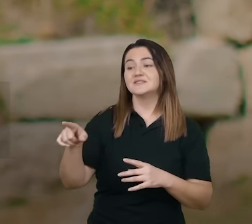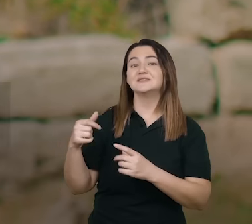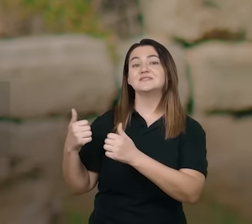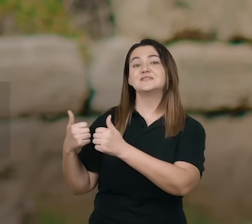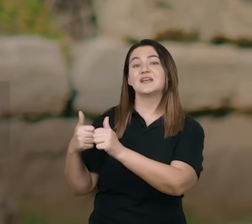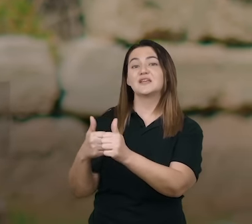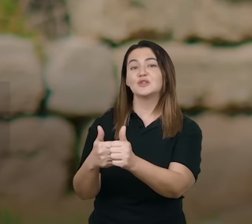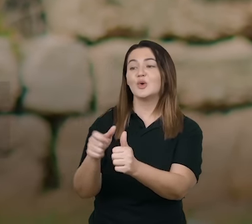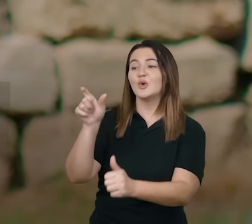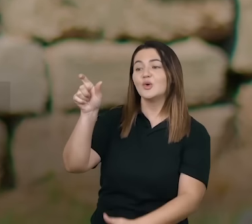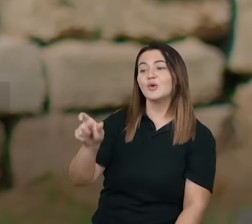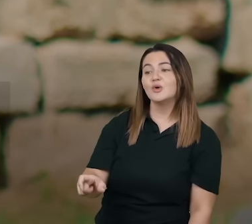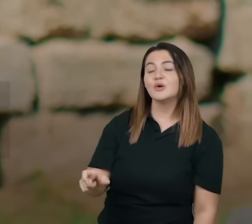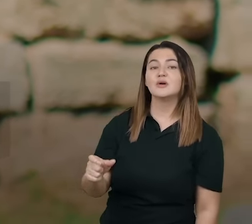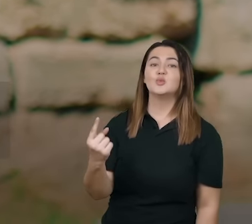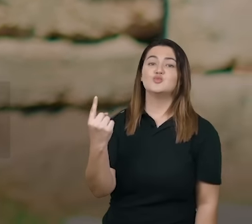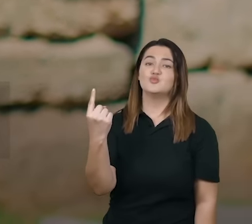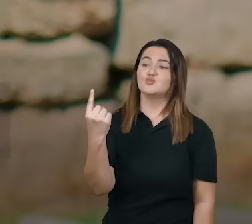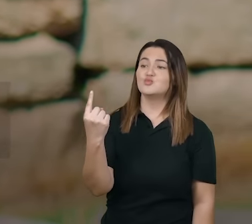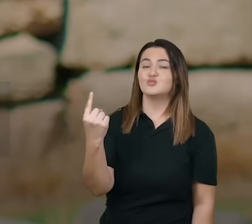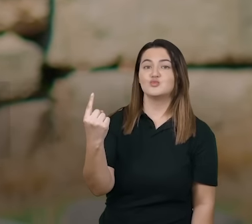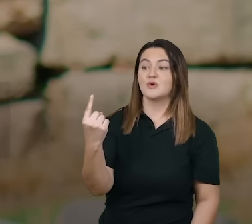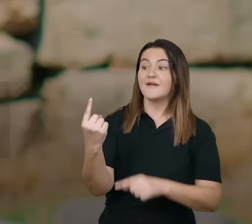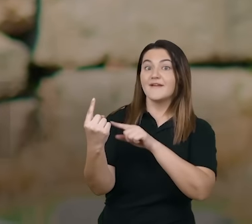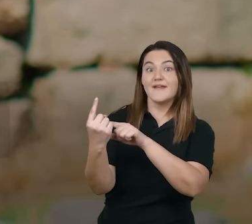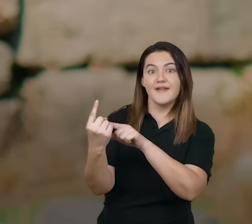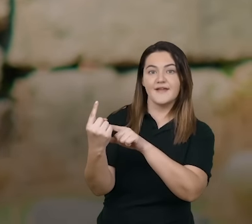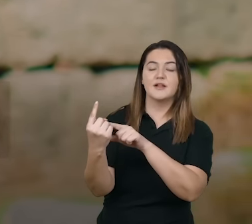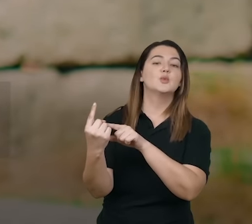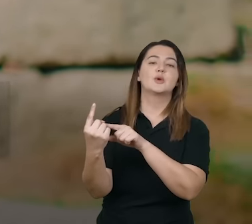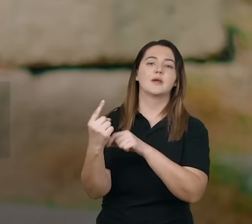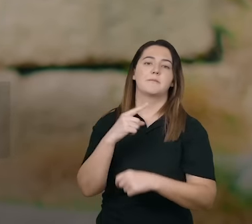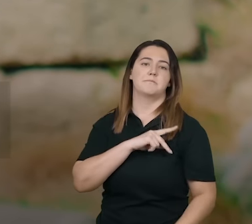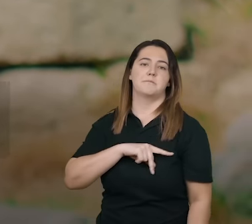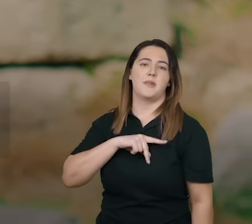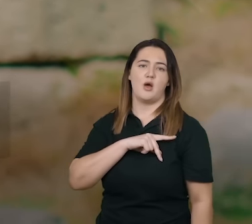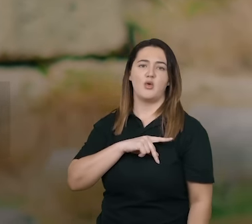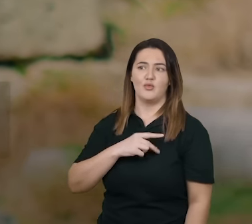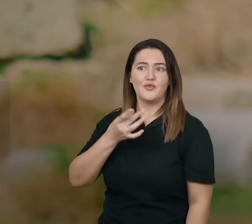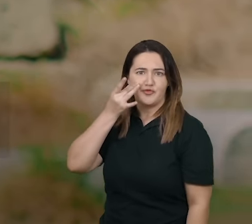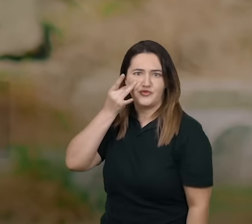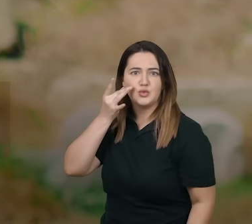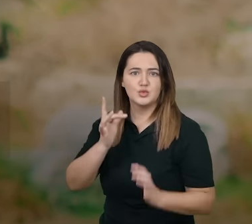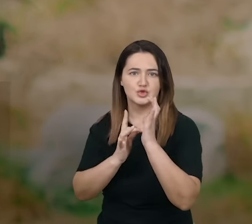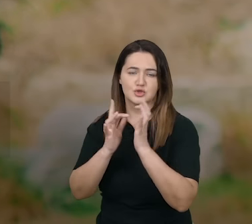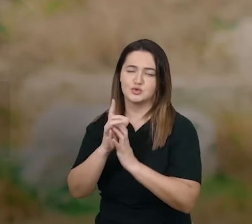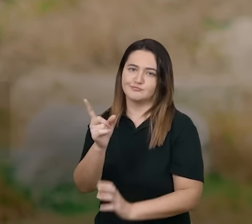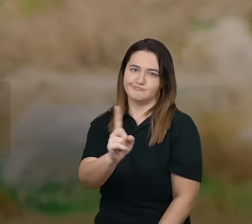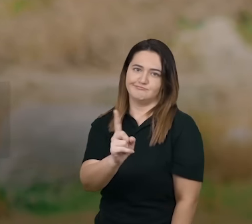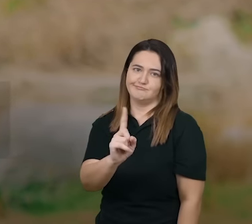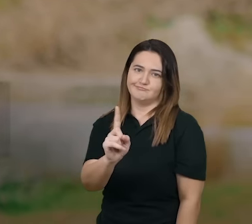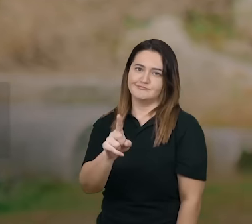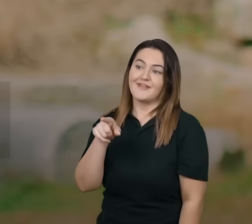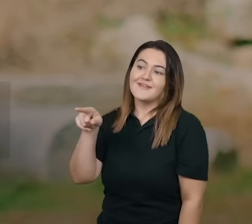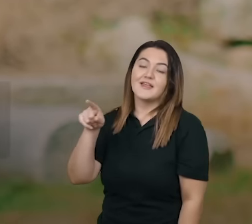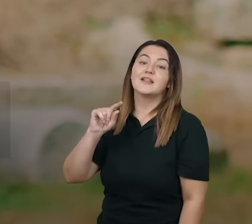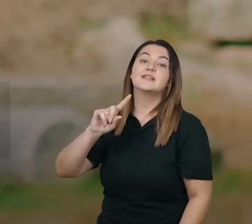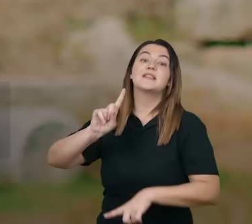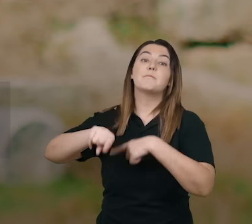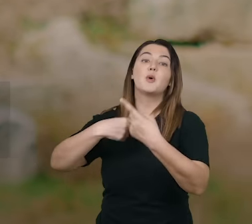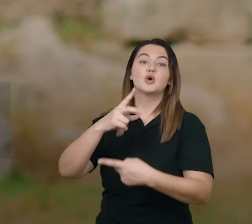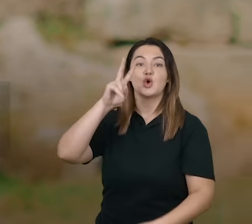Nazaré, aparece um que não conviveu pessoalmente com ele, porque, a despeito do encontro no caminho de